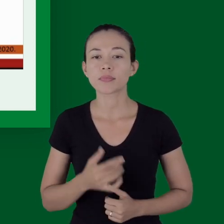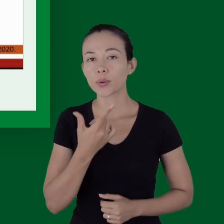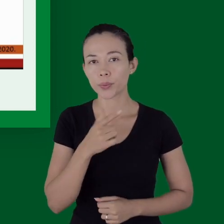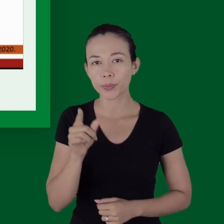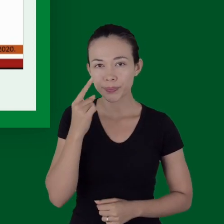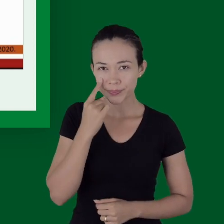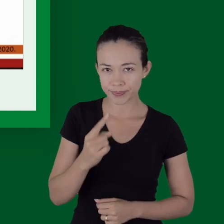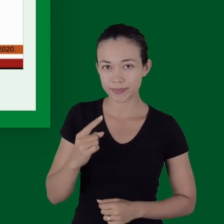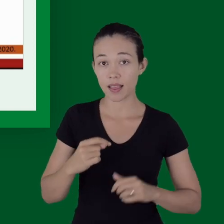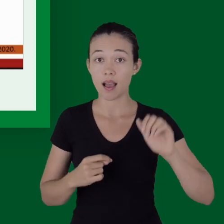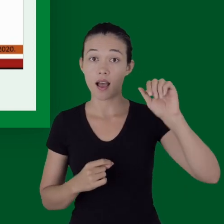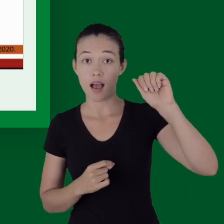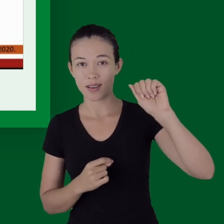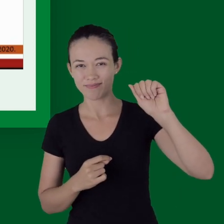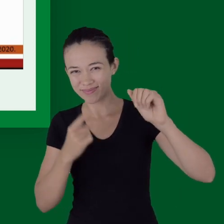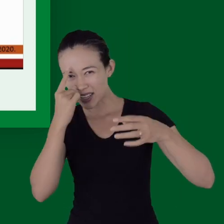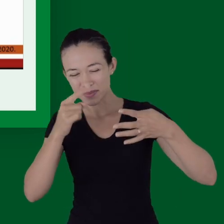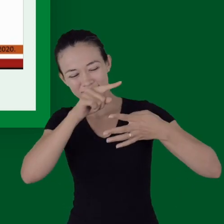através das manobras.